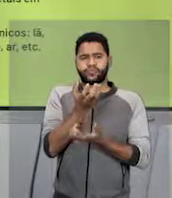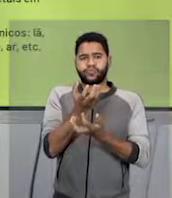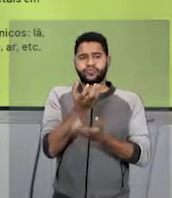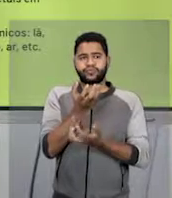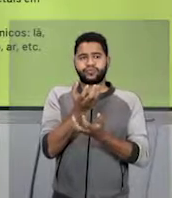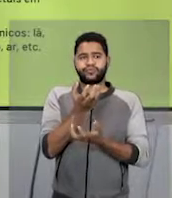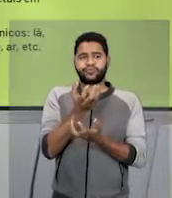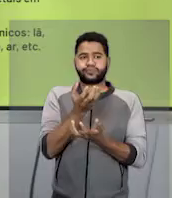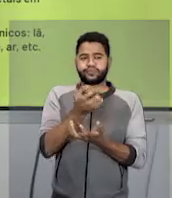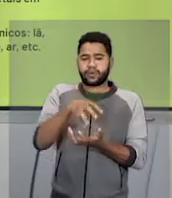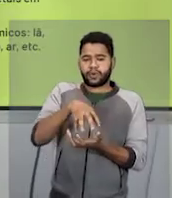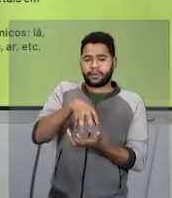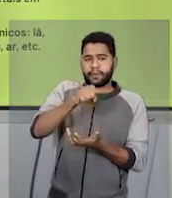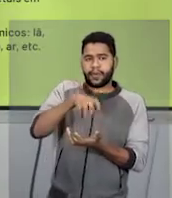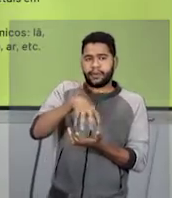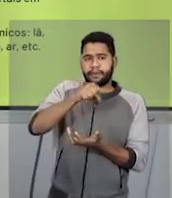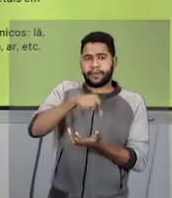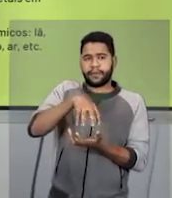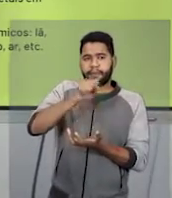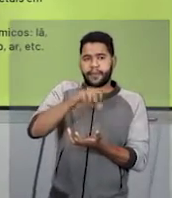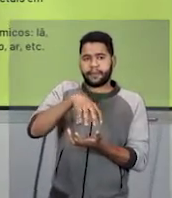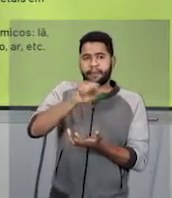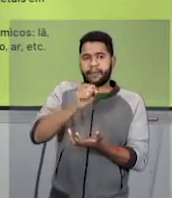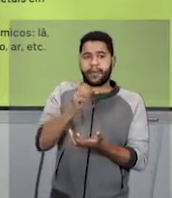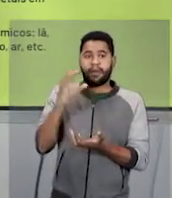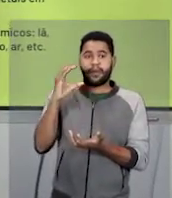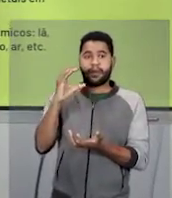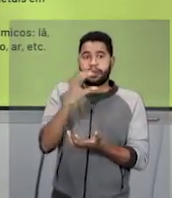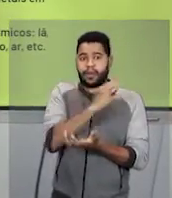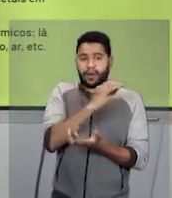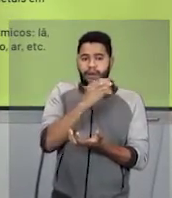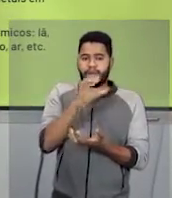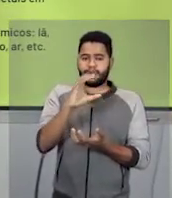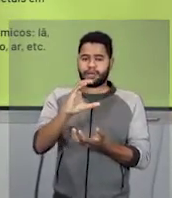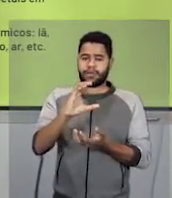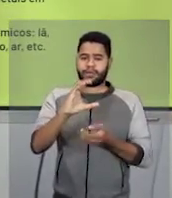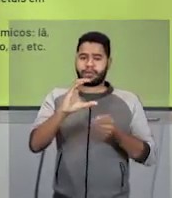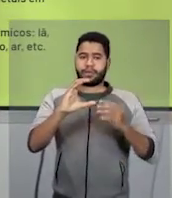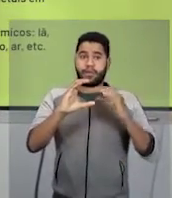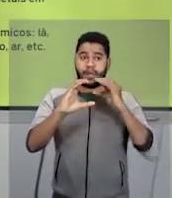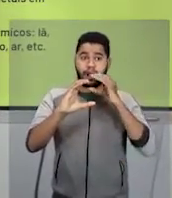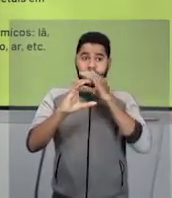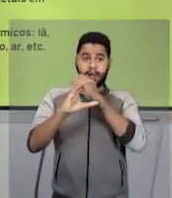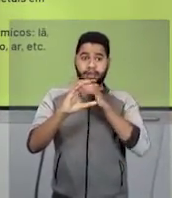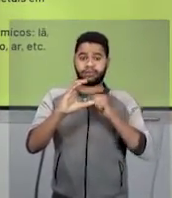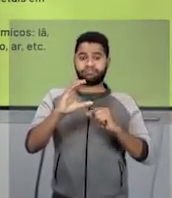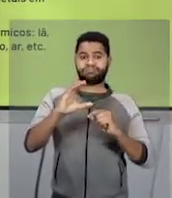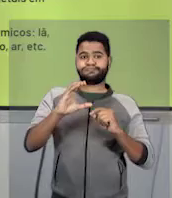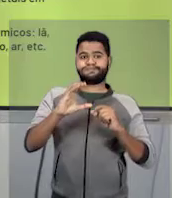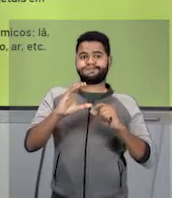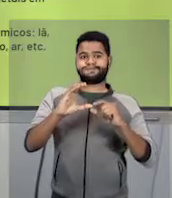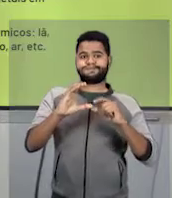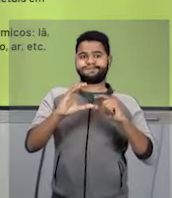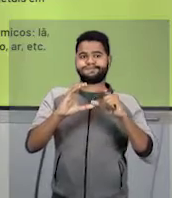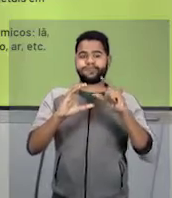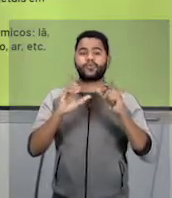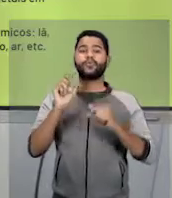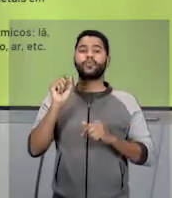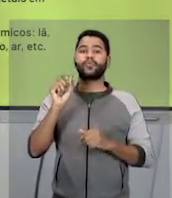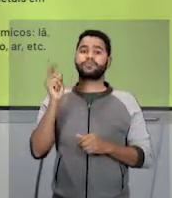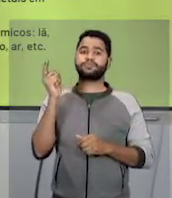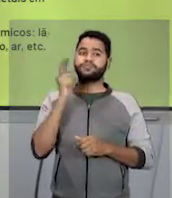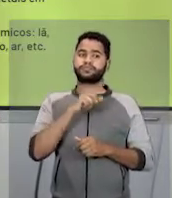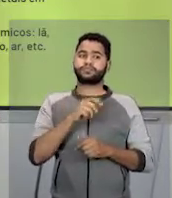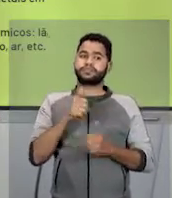térmica passando na chaleira, né, aquecendo o metal da chaleira na medida em que você coloca